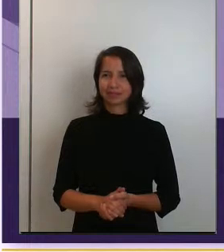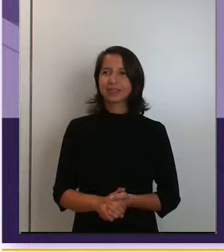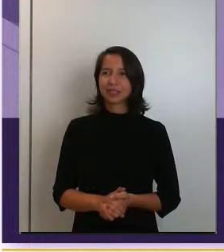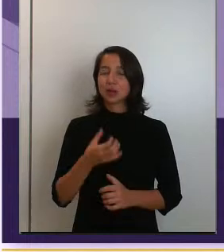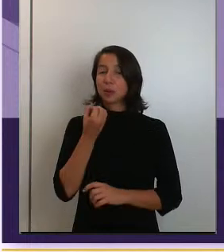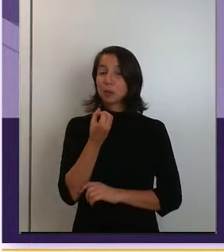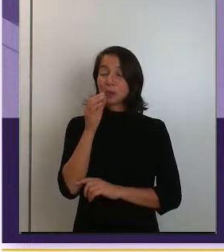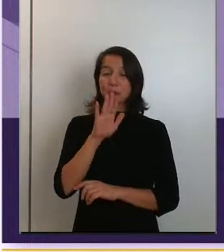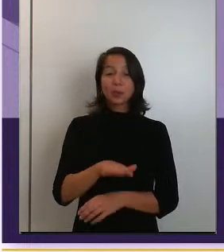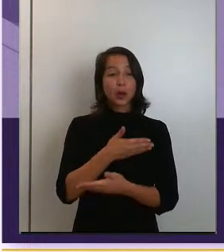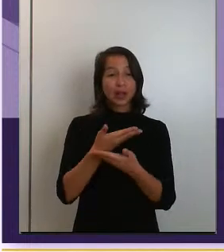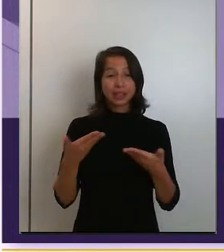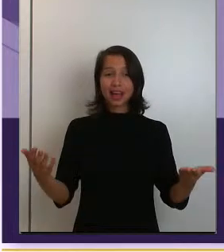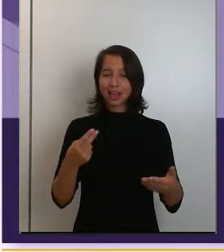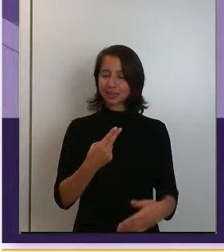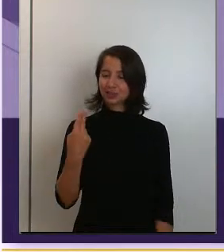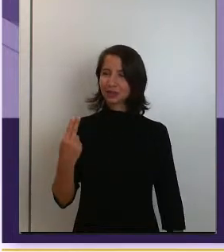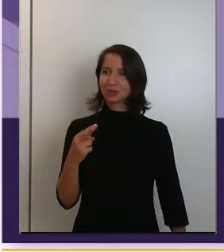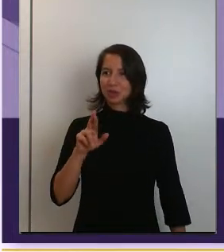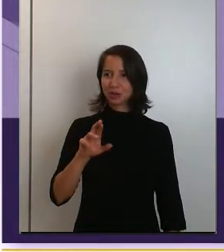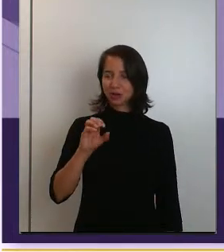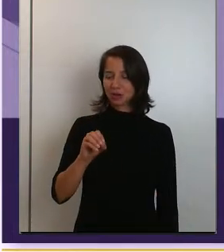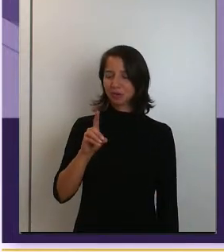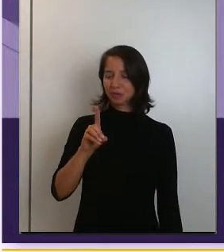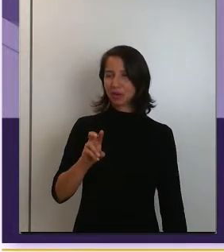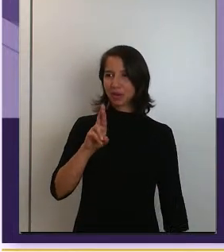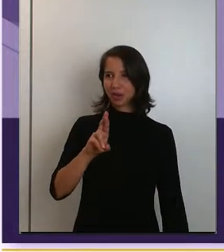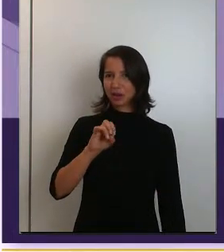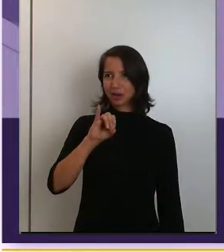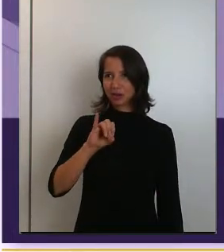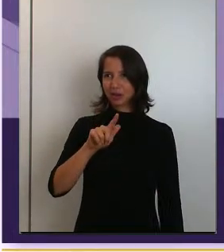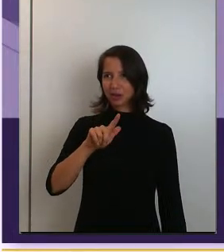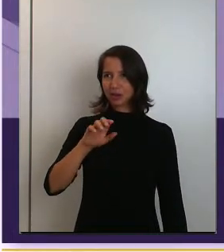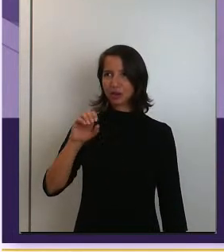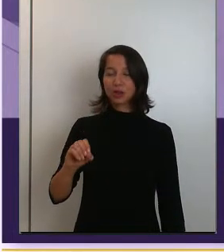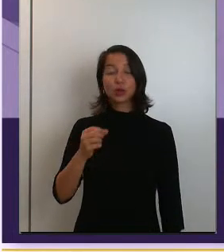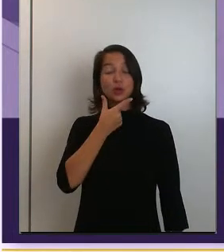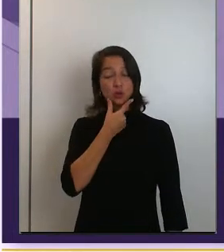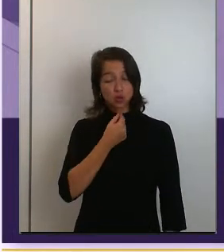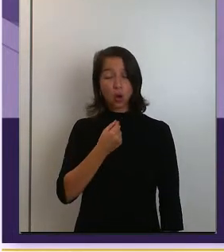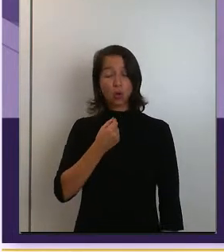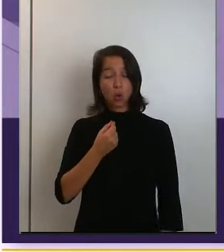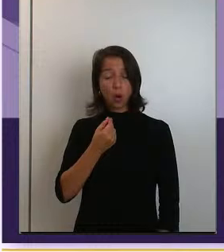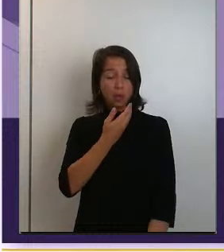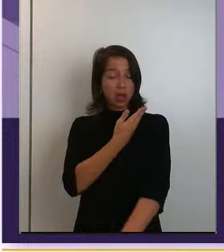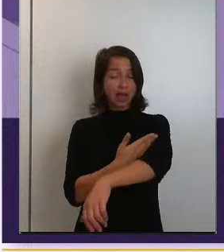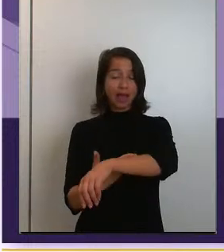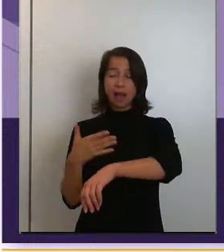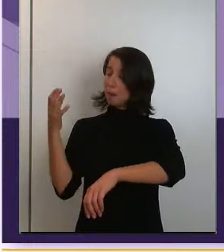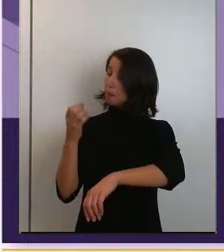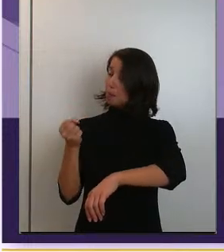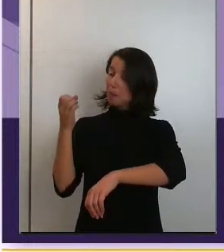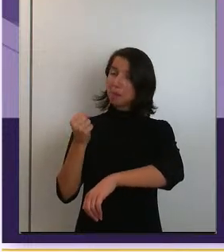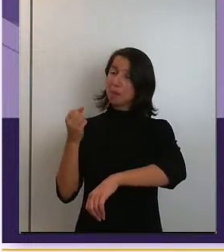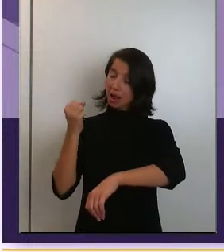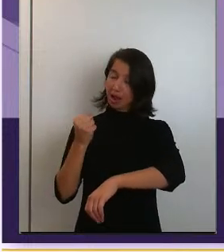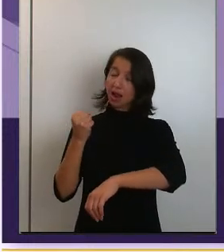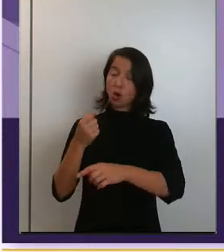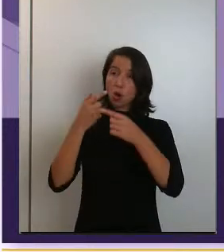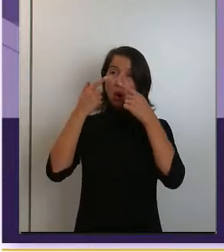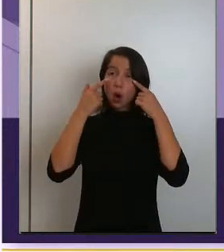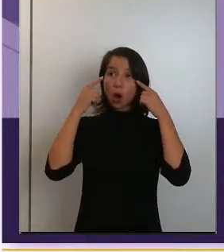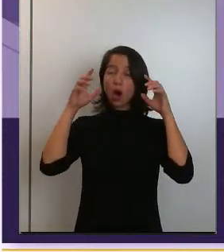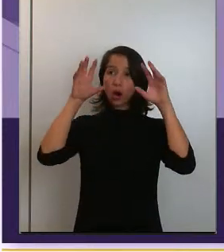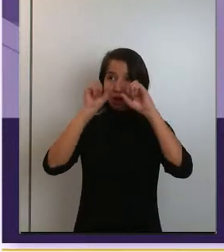Boa tarde, meu nome é Rodrigo Assis Mesquita, sou homem, branco, tenho olhos escuros e cabelo curto preto, ficando